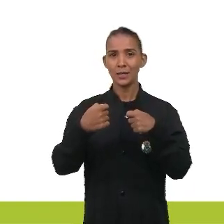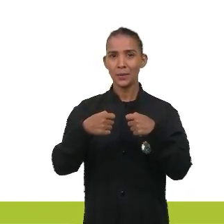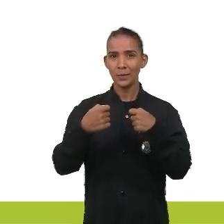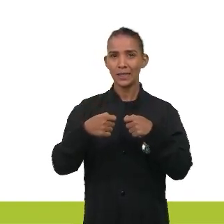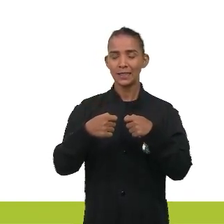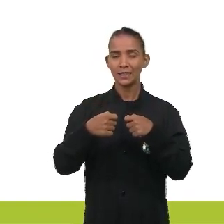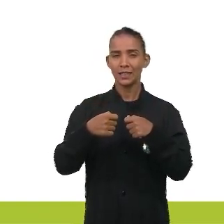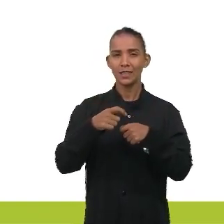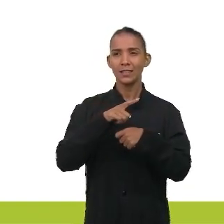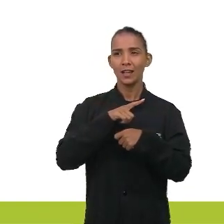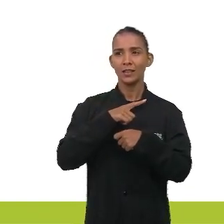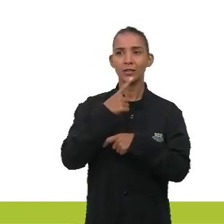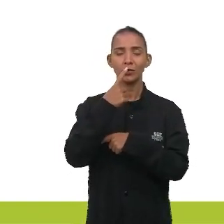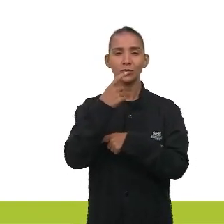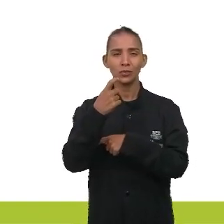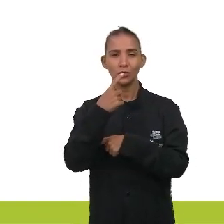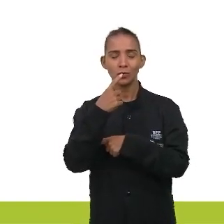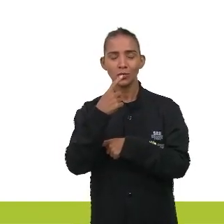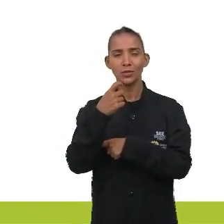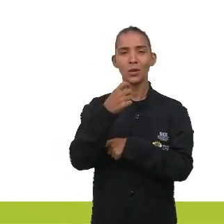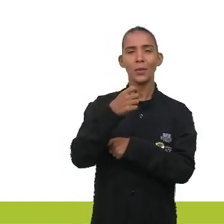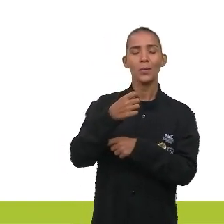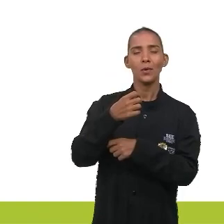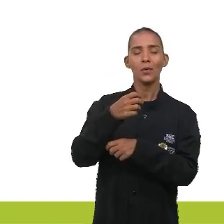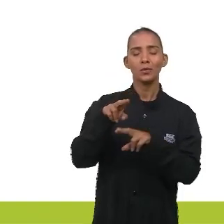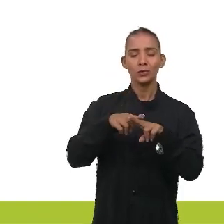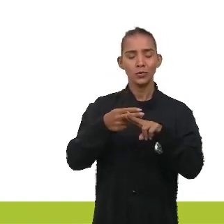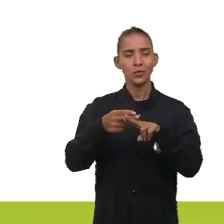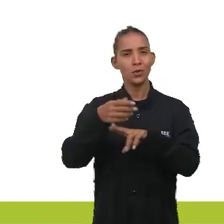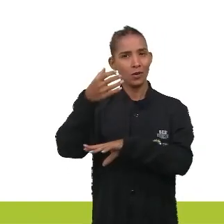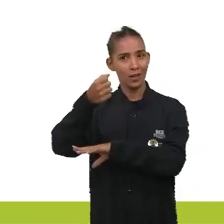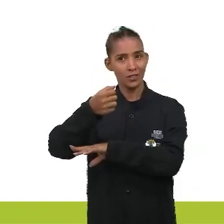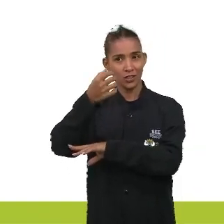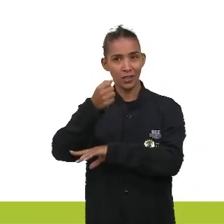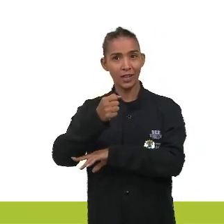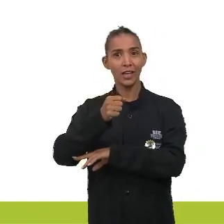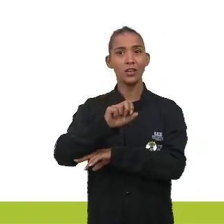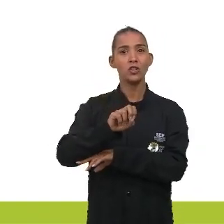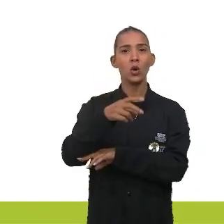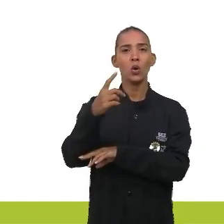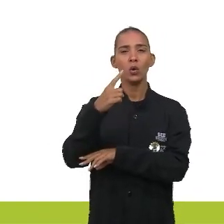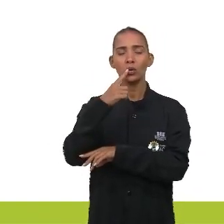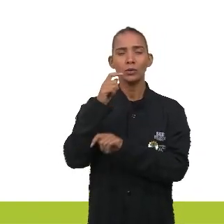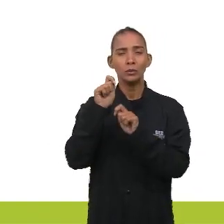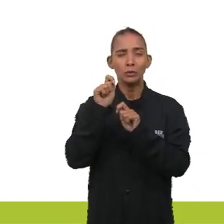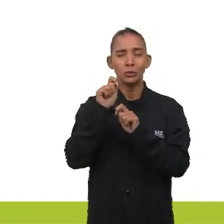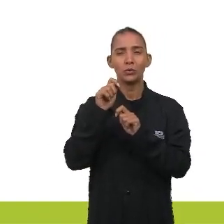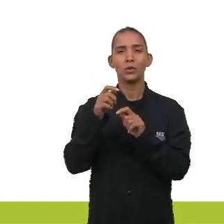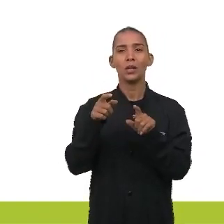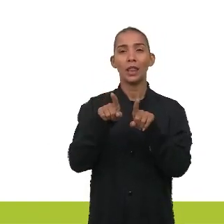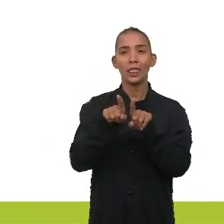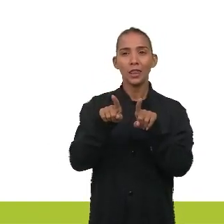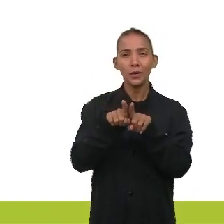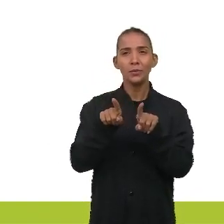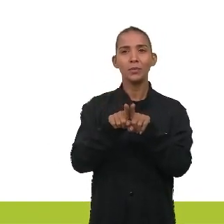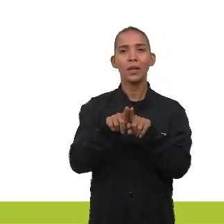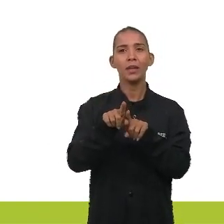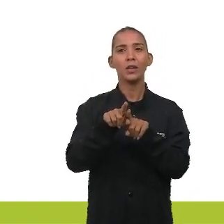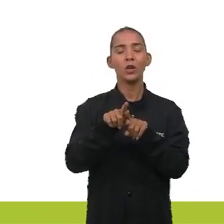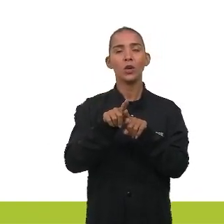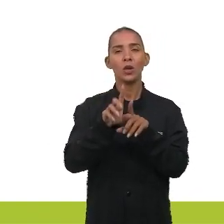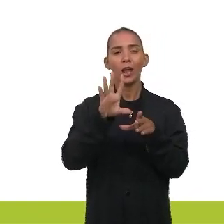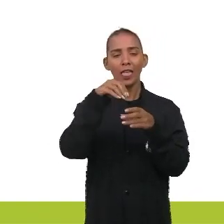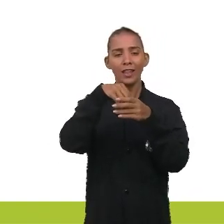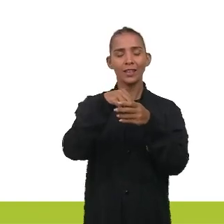leite, amargo, branco ou com amêndoas. Então, nós temos 4 tipos de sabores diferentes.